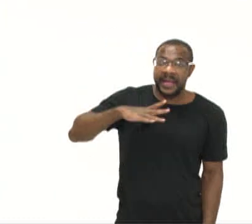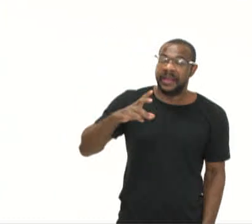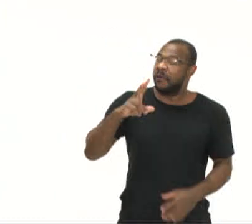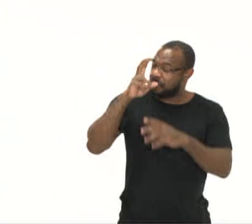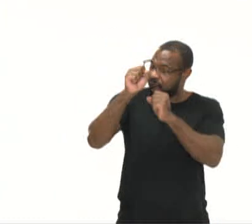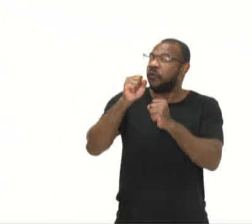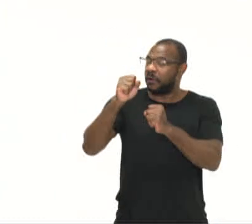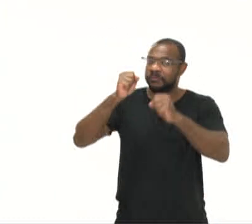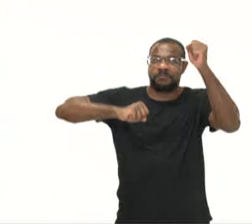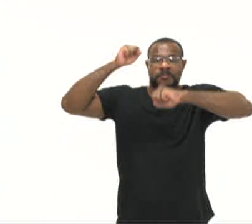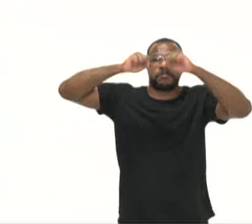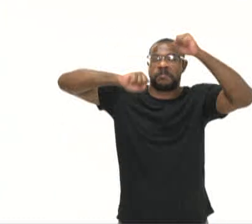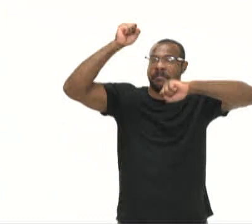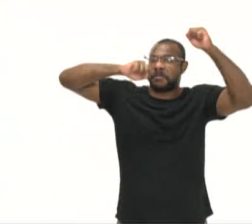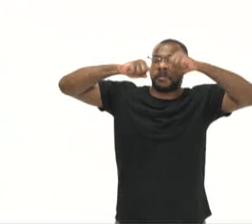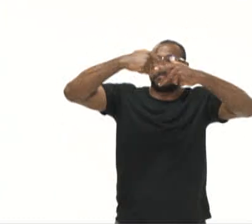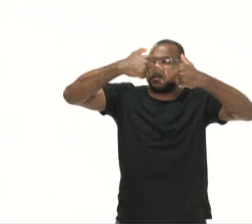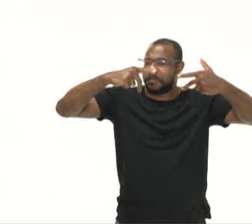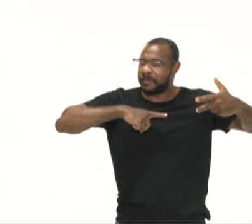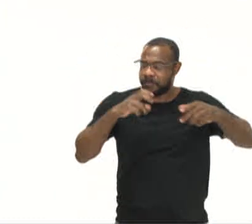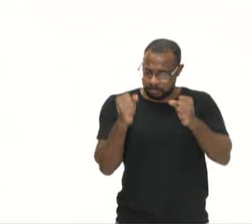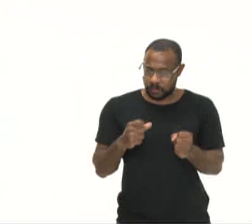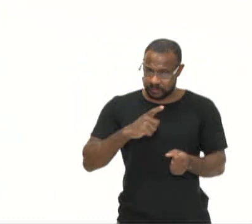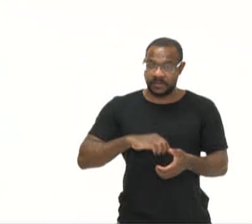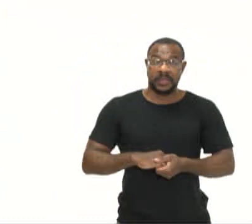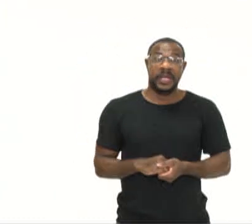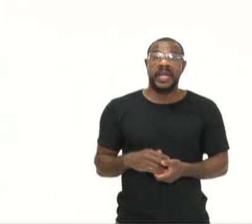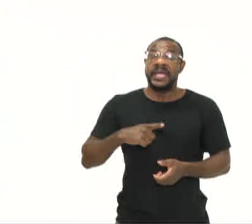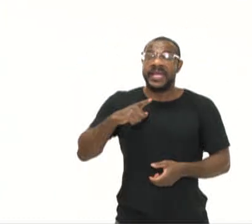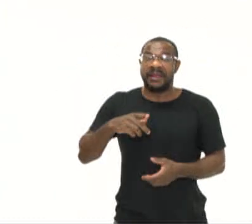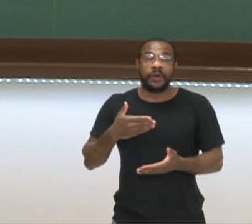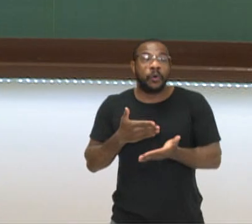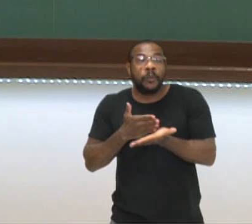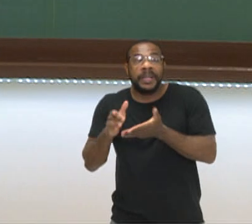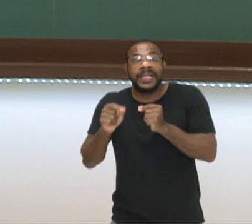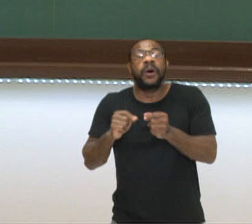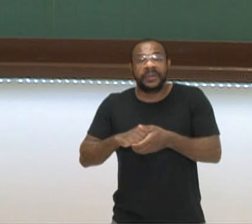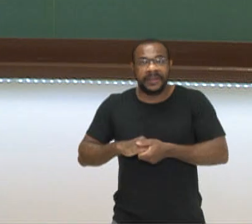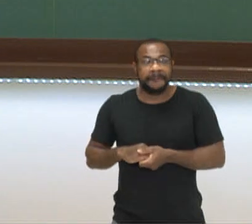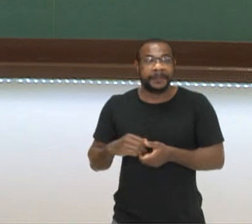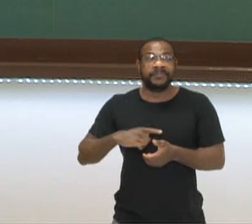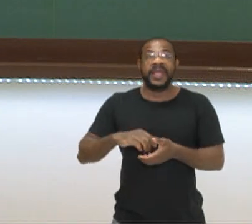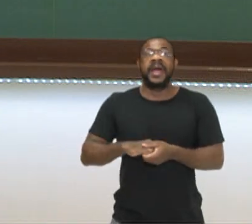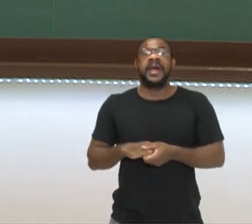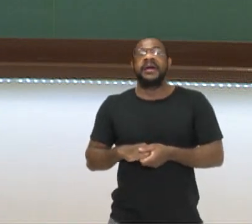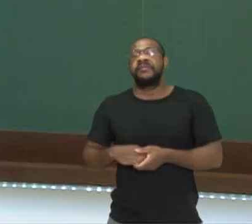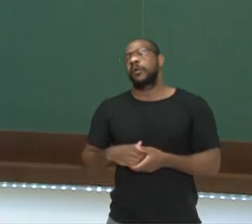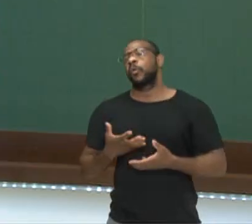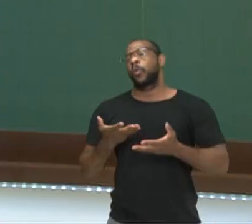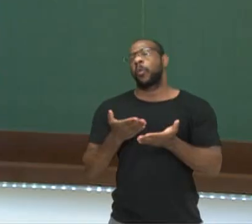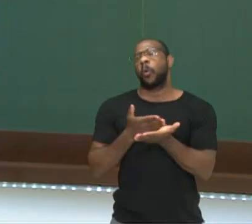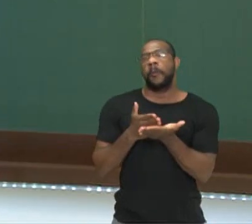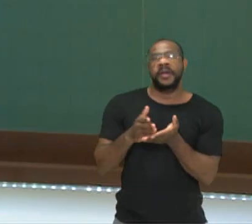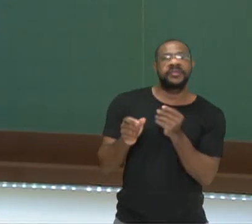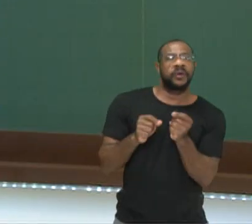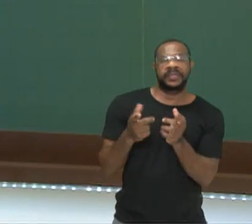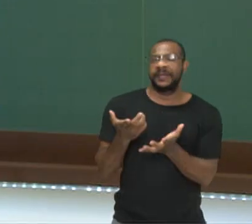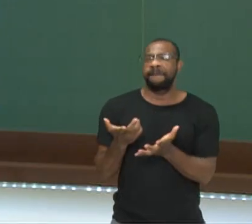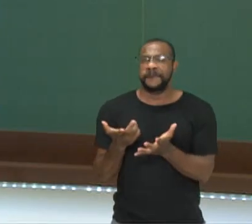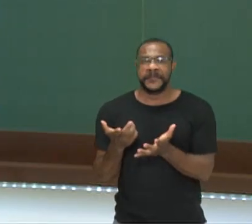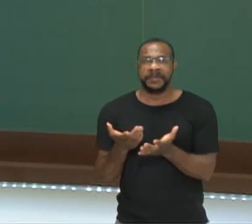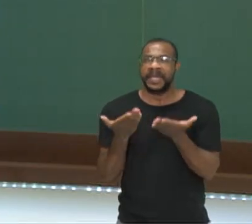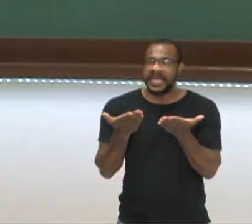vai acabar ameaçando todo esse domínio do Napoleão, todos esses grandes objetivos que Napoleão